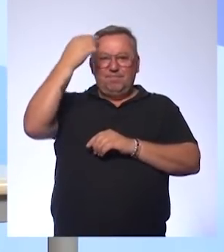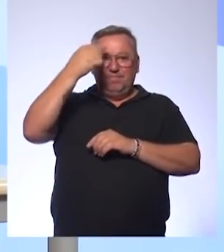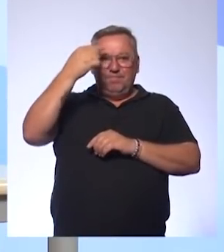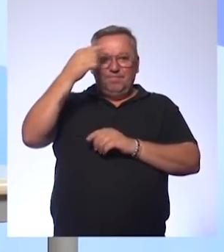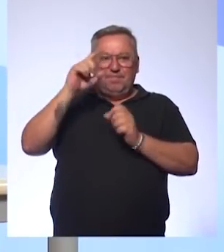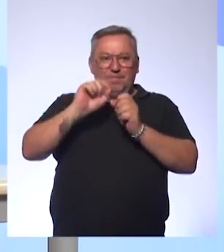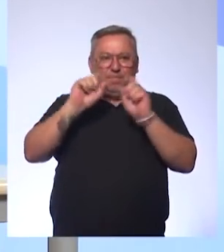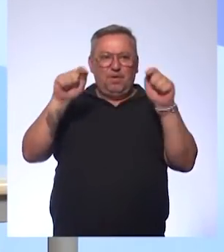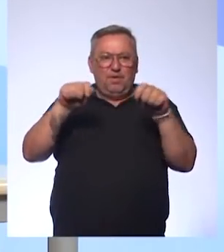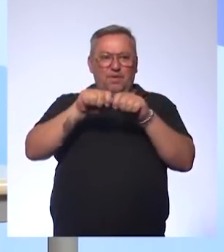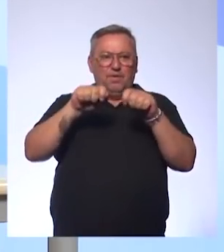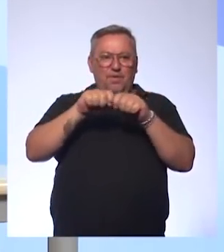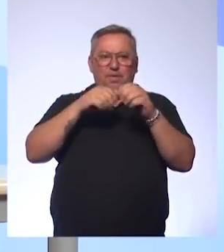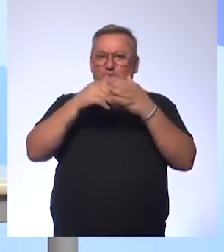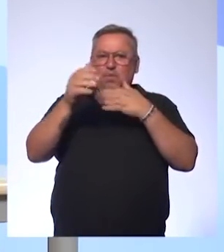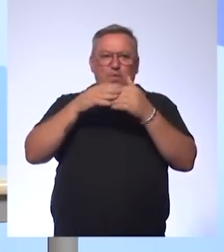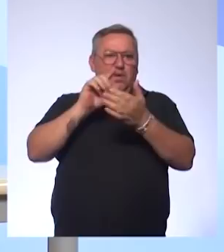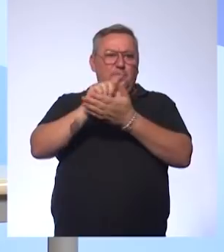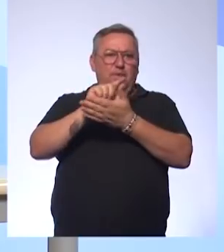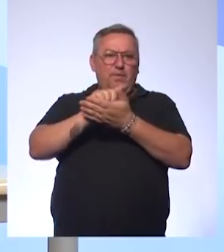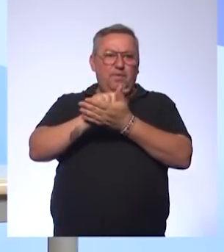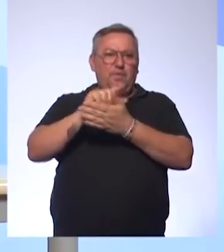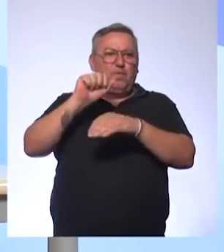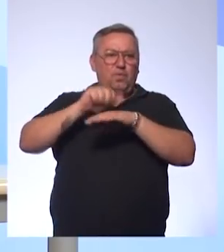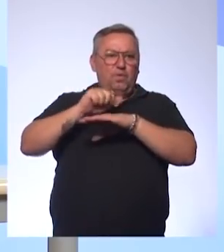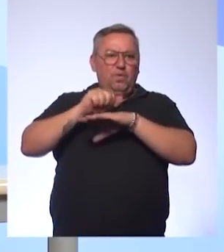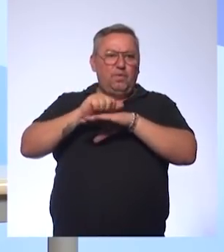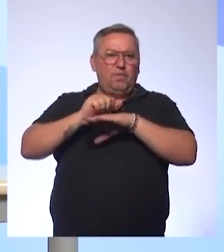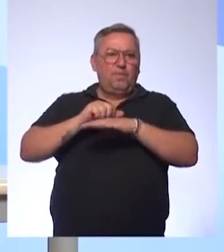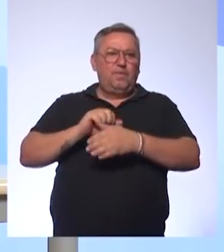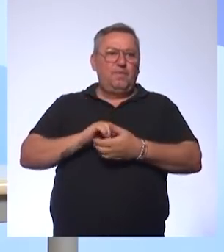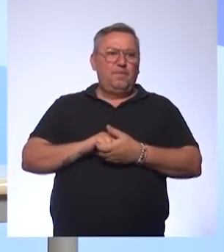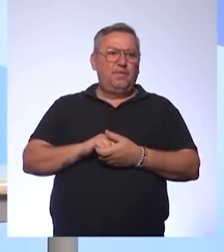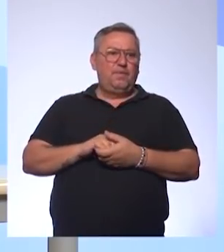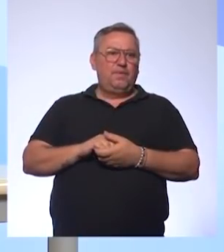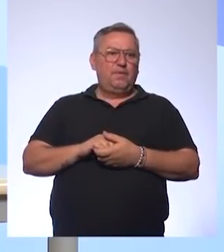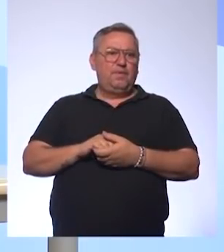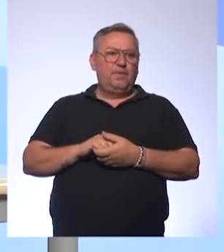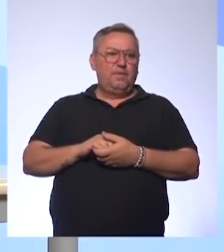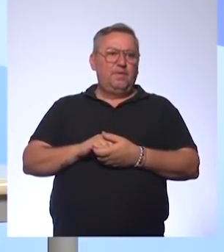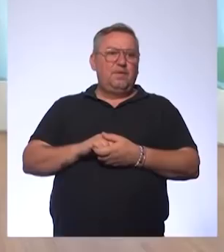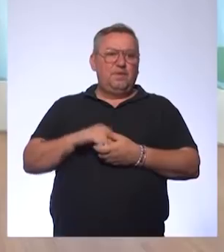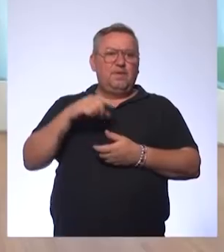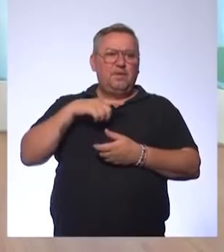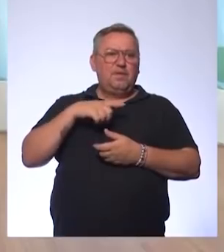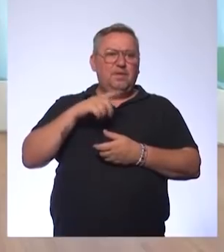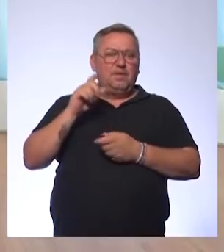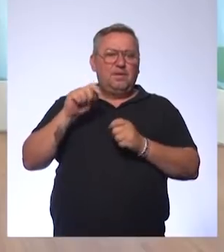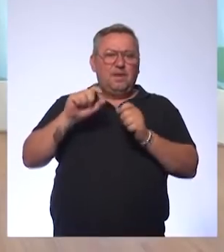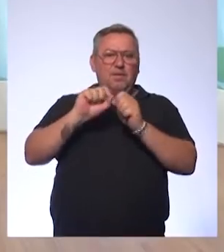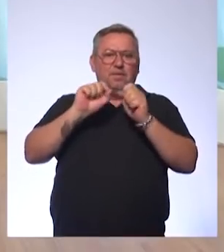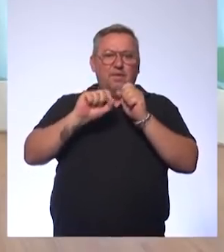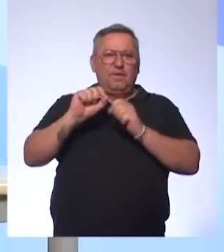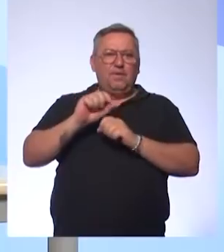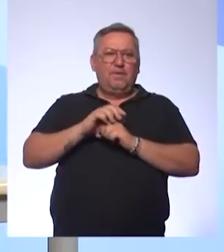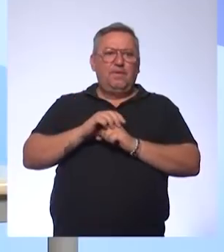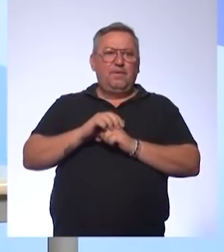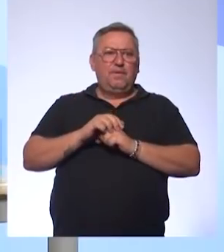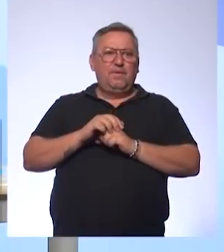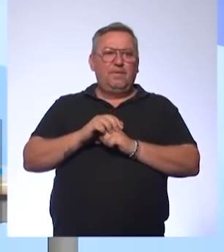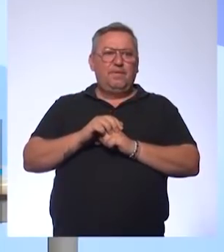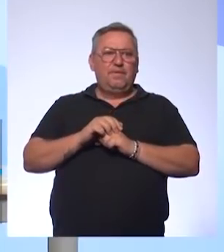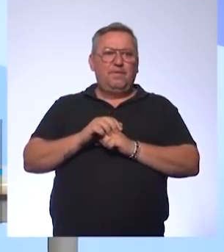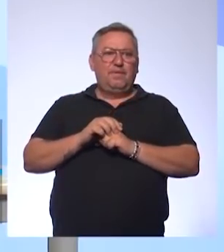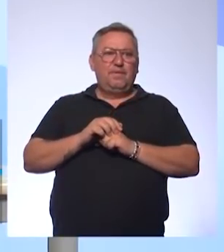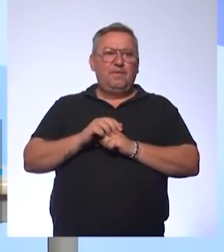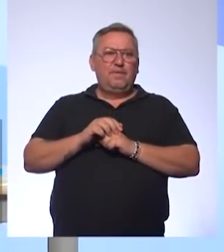Acredito que pode ser feito em qualquer papel duro, papelão. Eu acho que é até uma embalagem, né? Dá uma olhadinha atrás. Sim, ó.